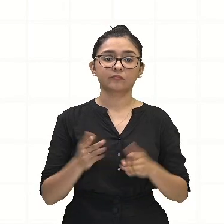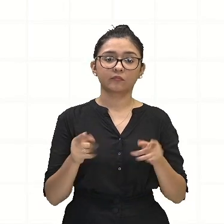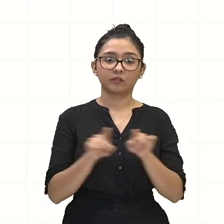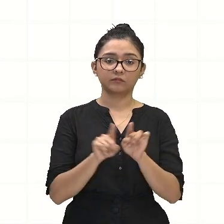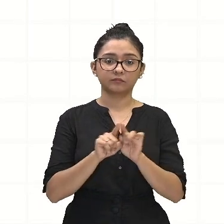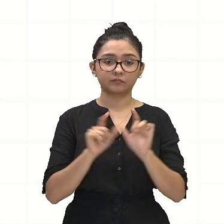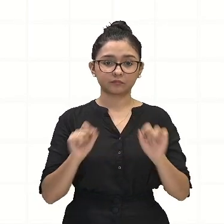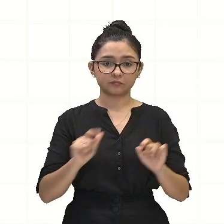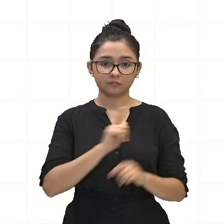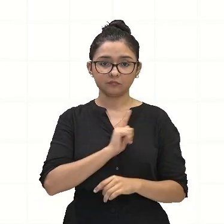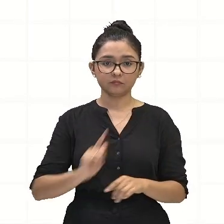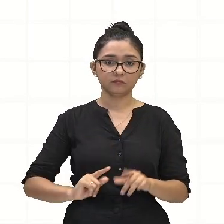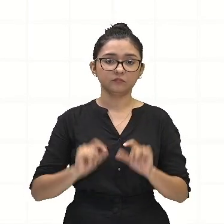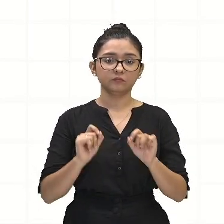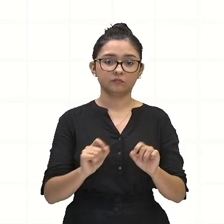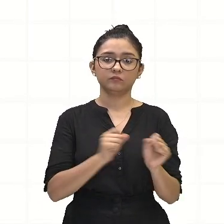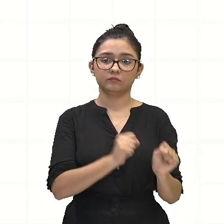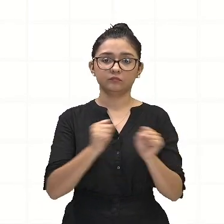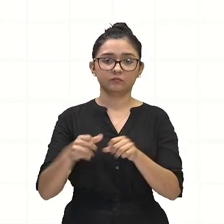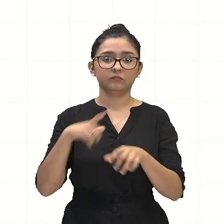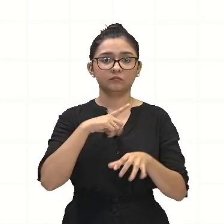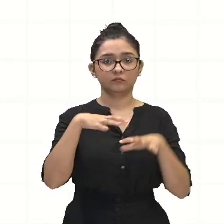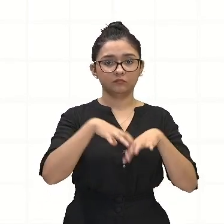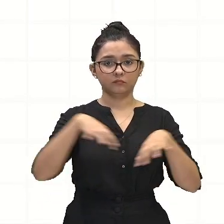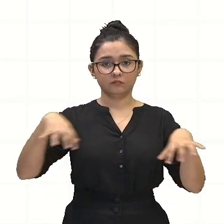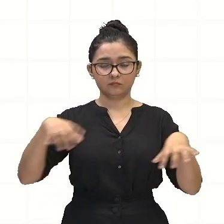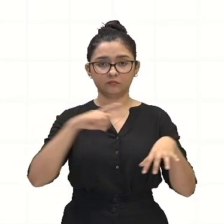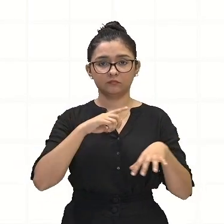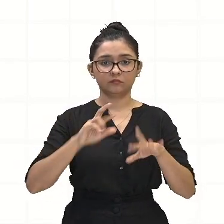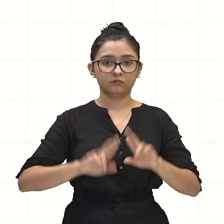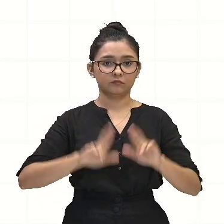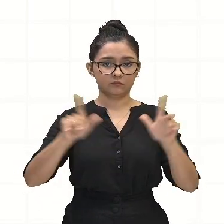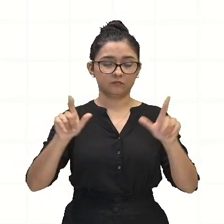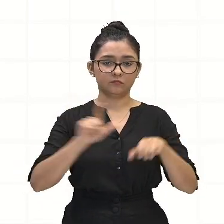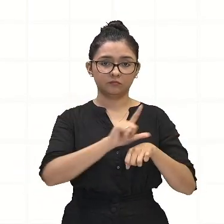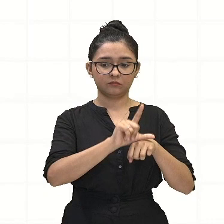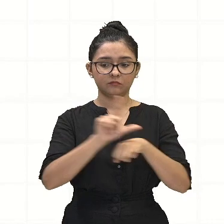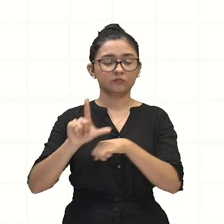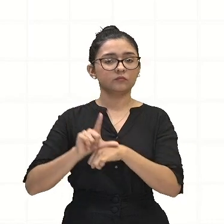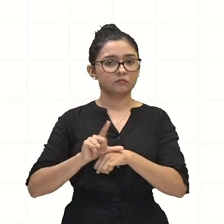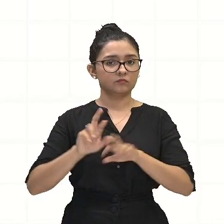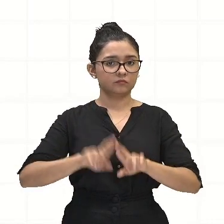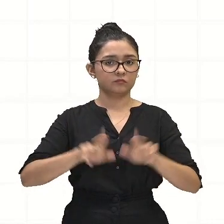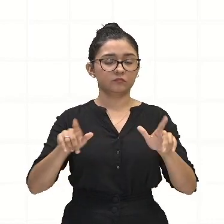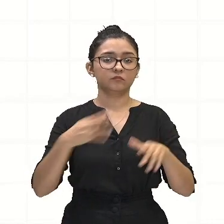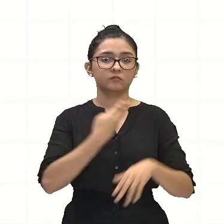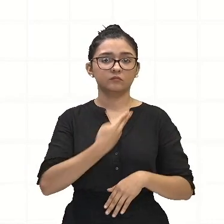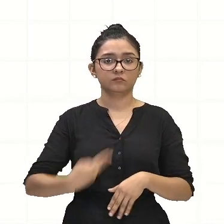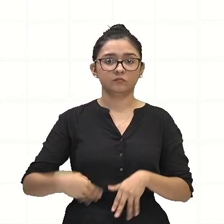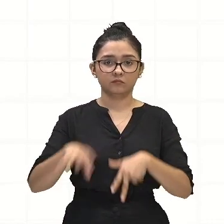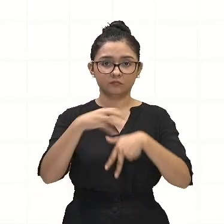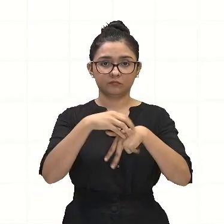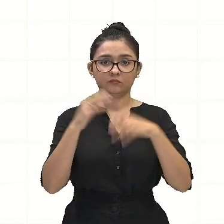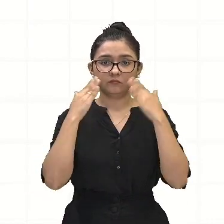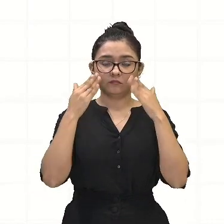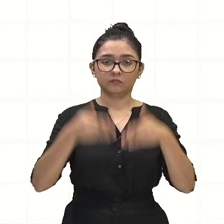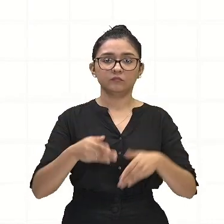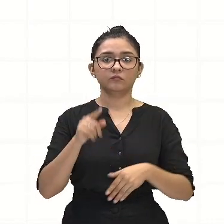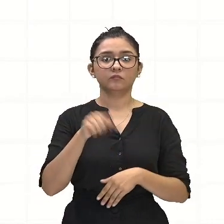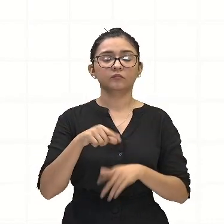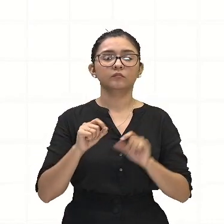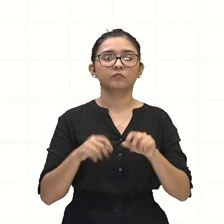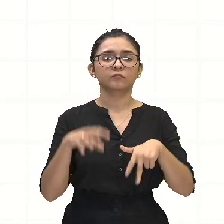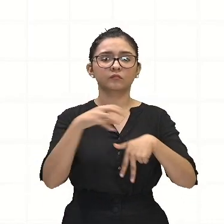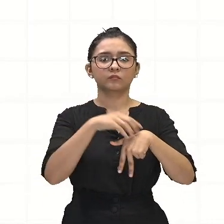de governos onde o poder é dividido entre diferentes líderes locais. Nas monarquias centralizadas, o